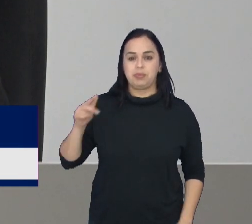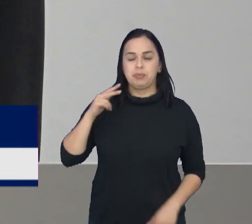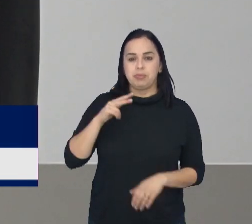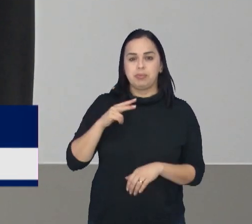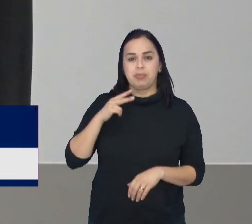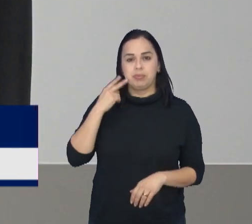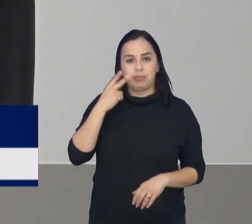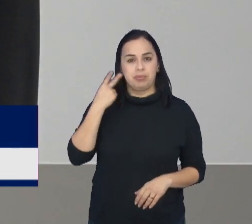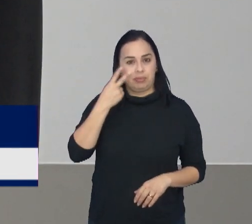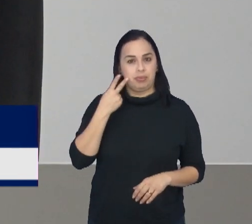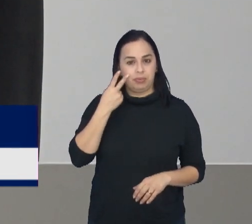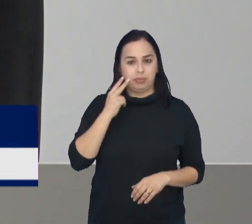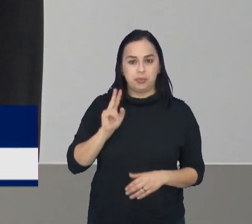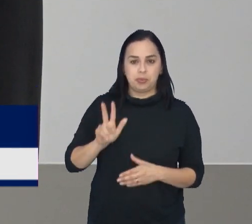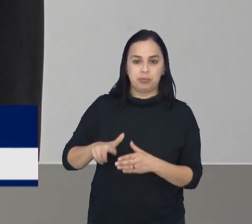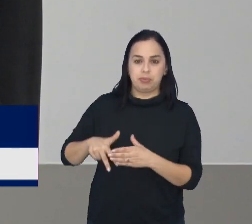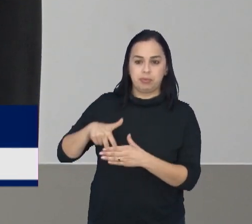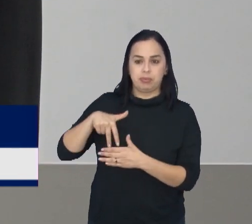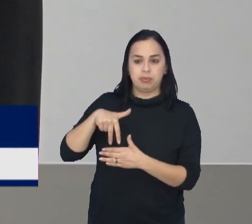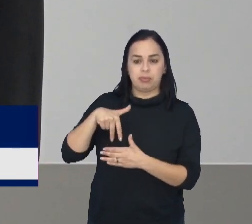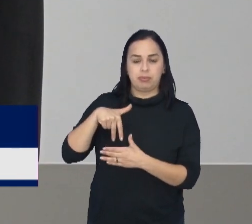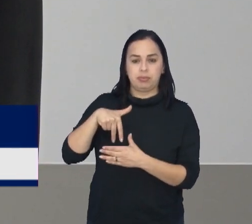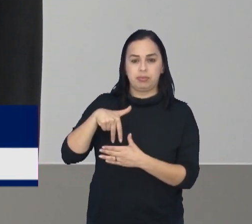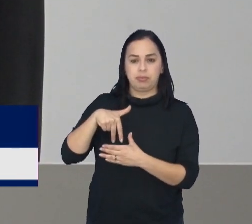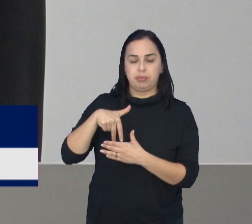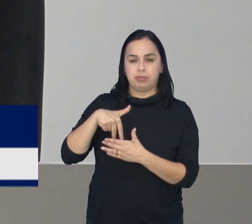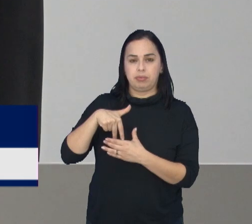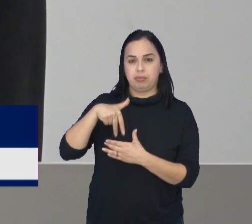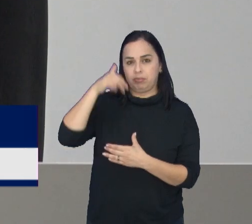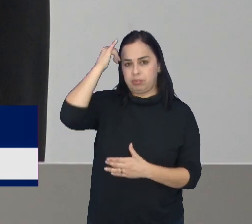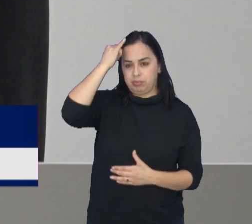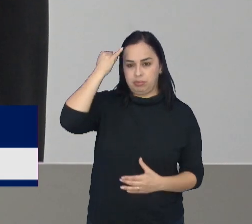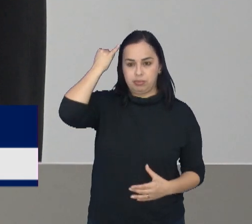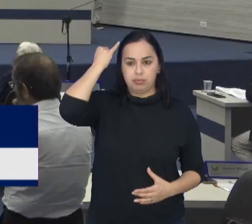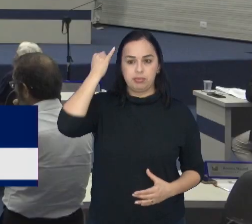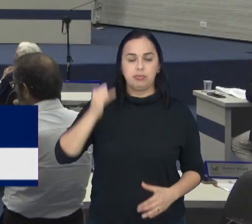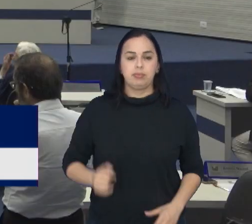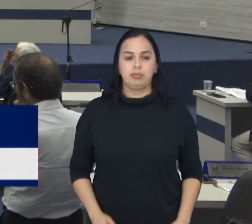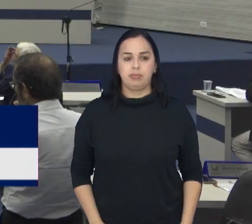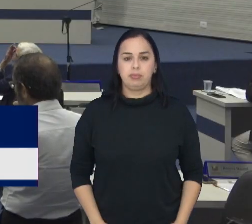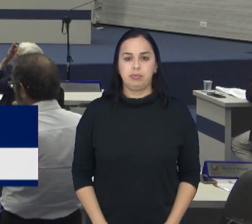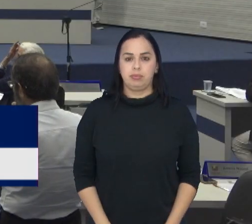vereador inscrito para falar, o vereador Dr. Zé Cláudio.